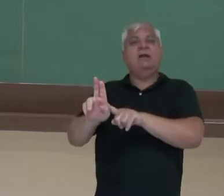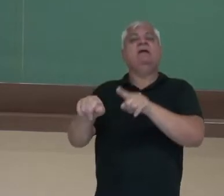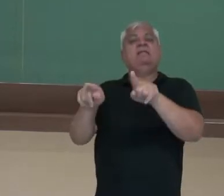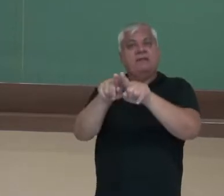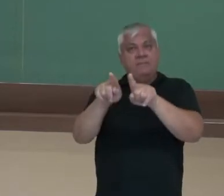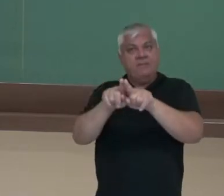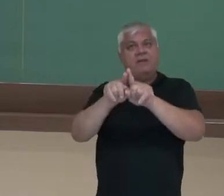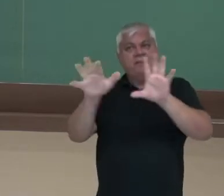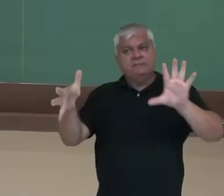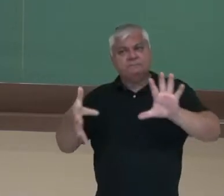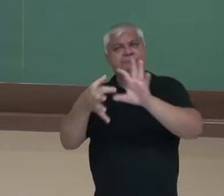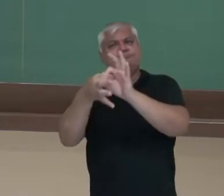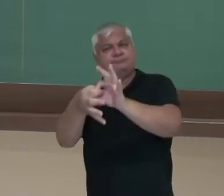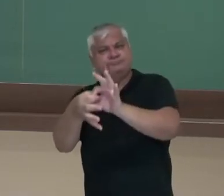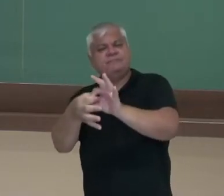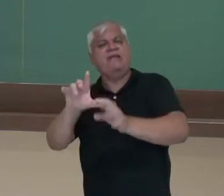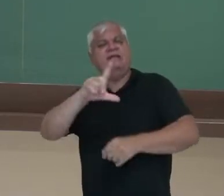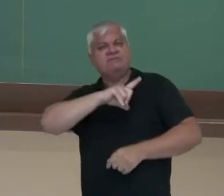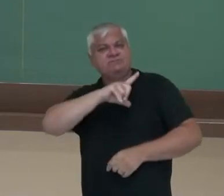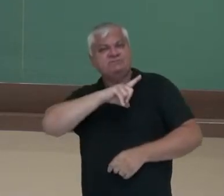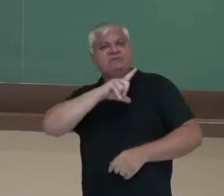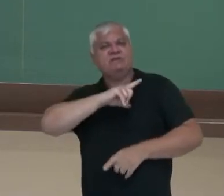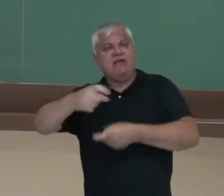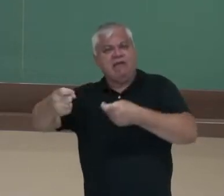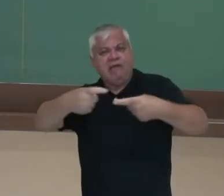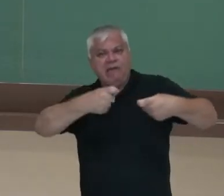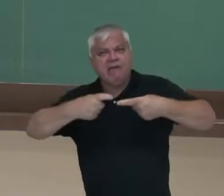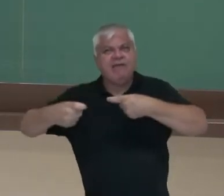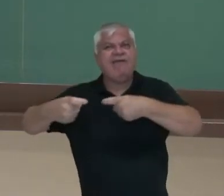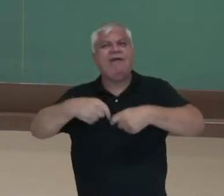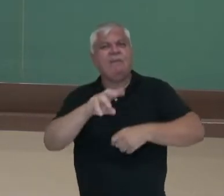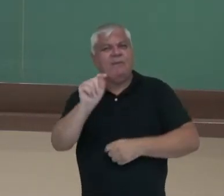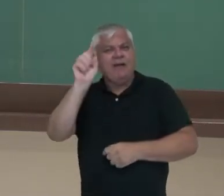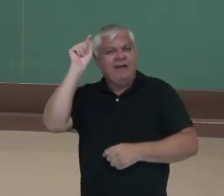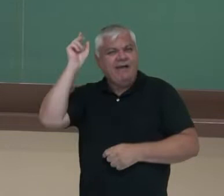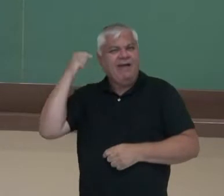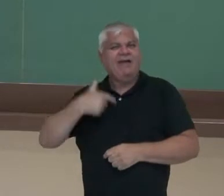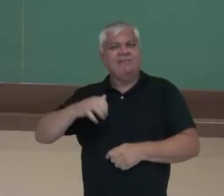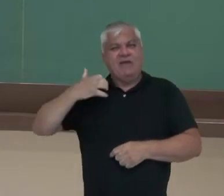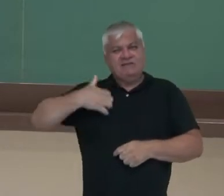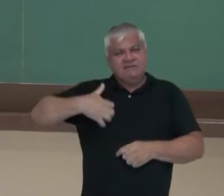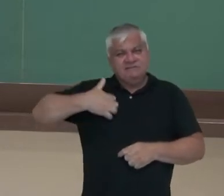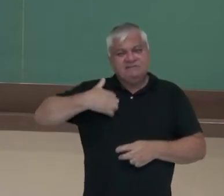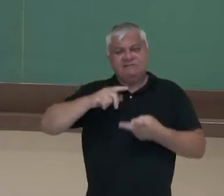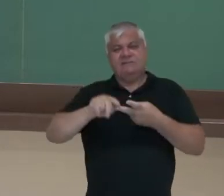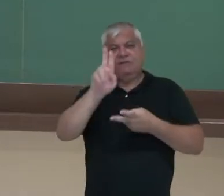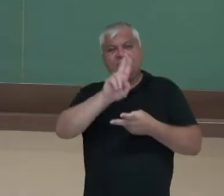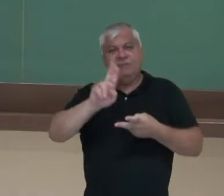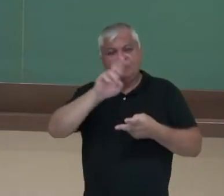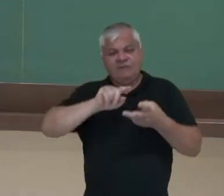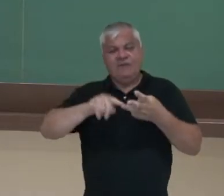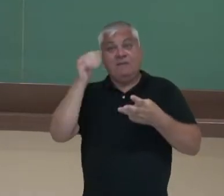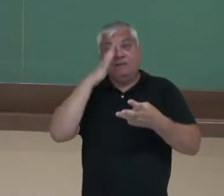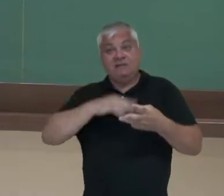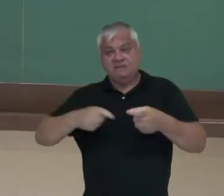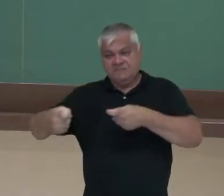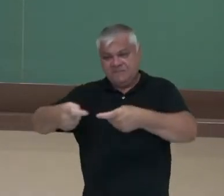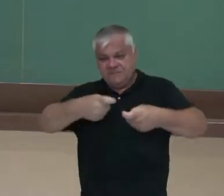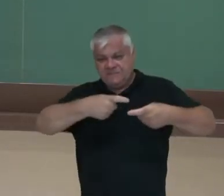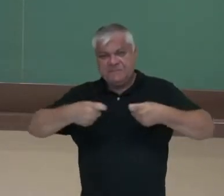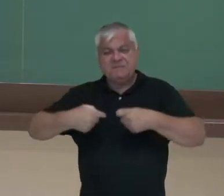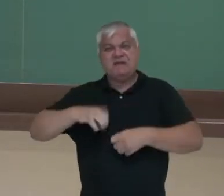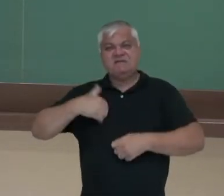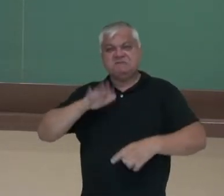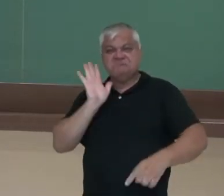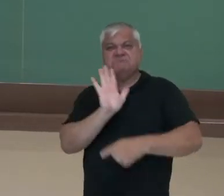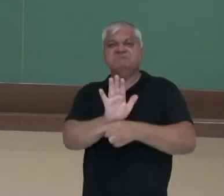cisplatina, inclusive entrou em guerra com o Brasil, né? Apoiado pela Argentina, os uruguaios conseguiram sua independência. Verdade. E